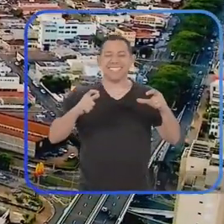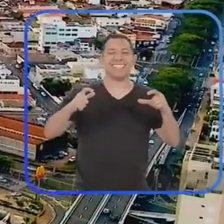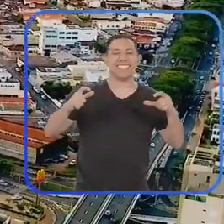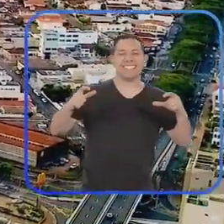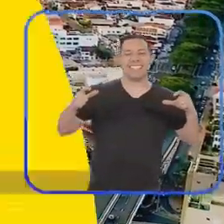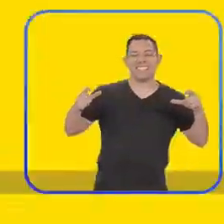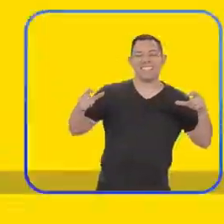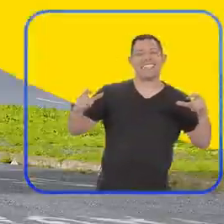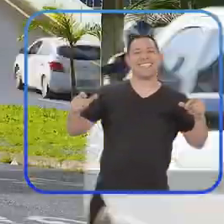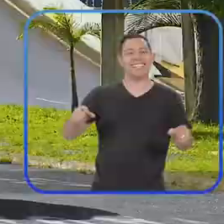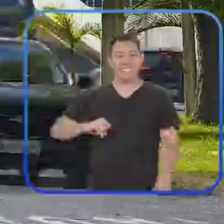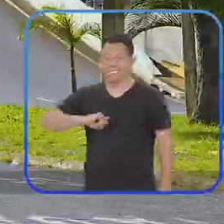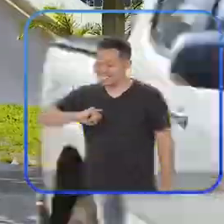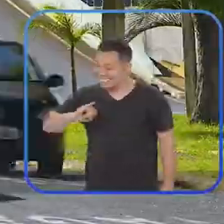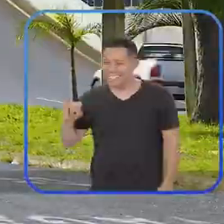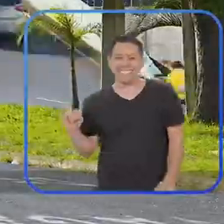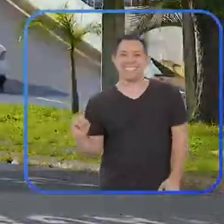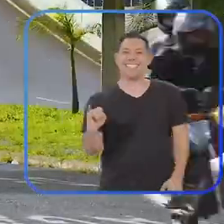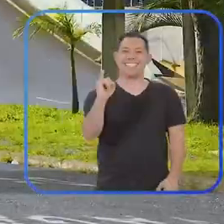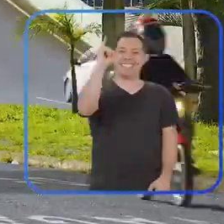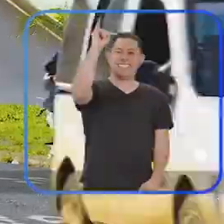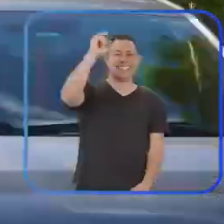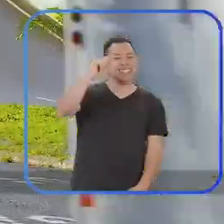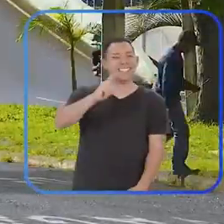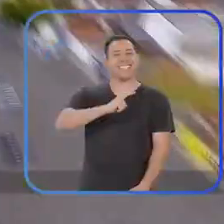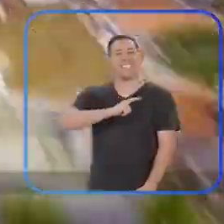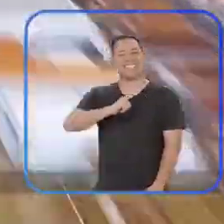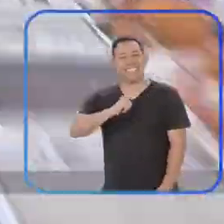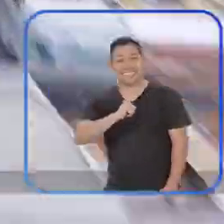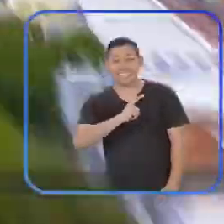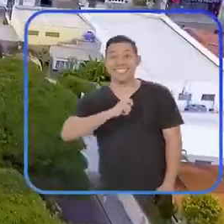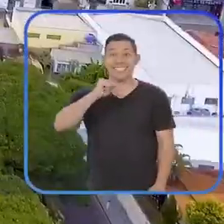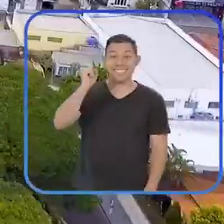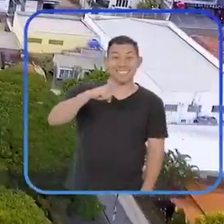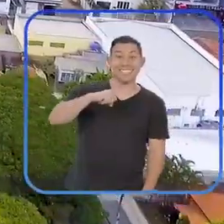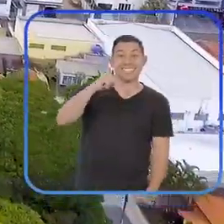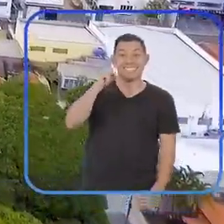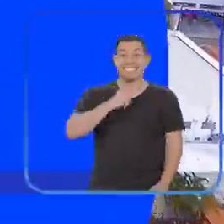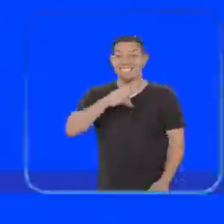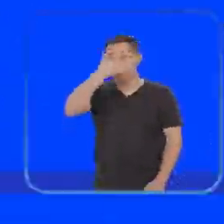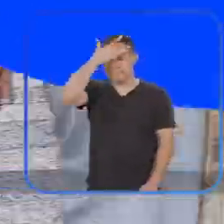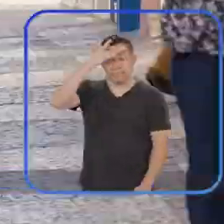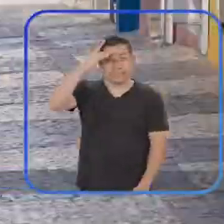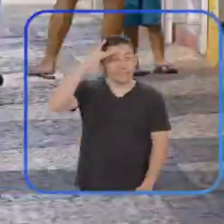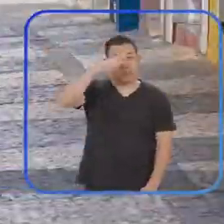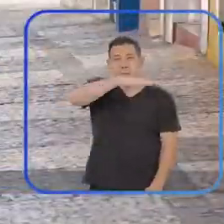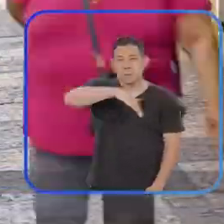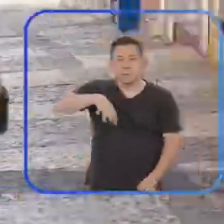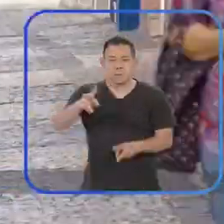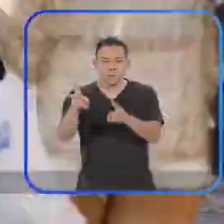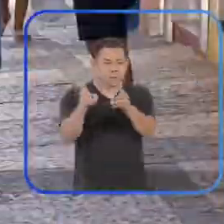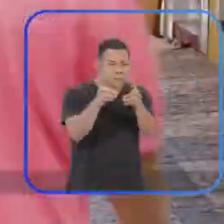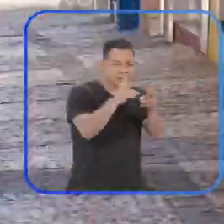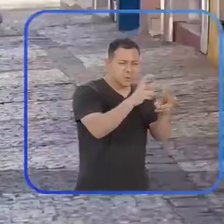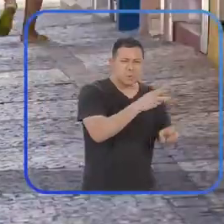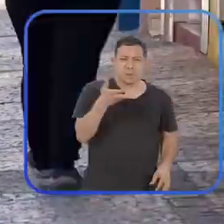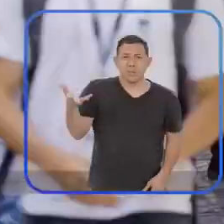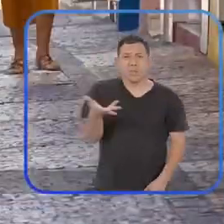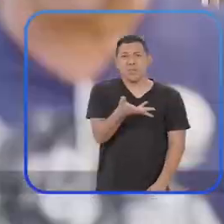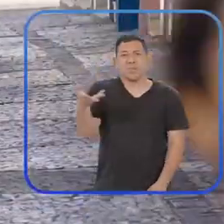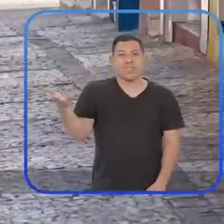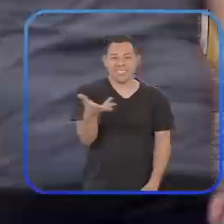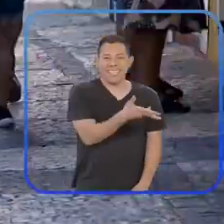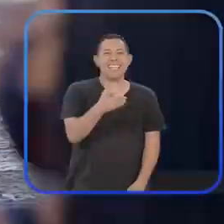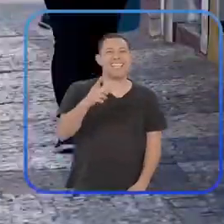monte. De tão importante, virou locomotiva, mas hoje corre mais